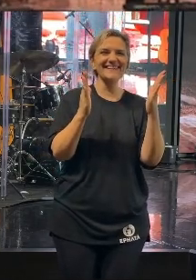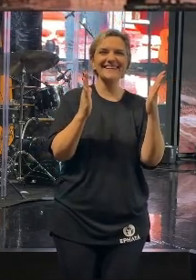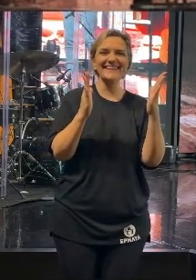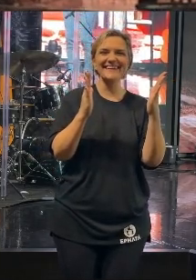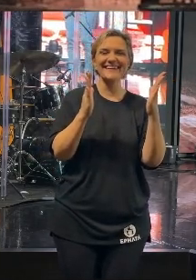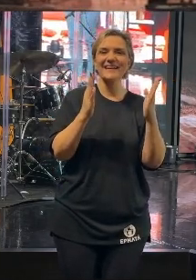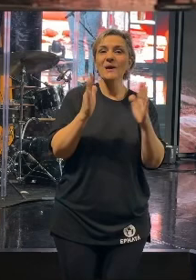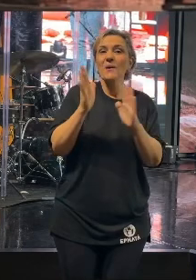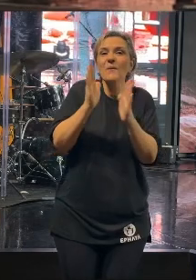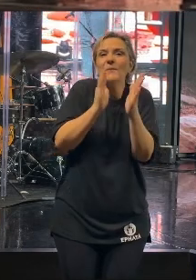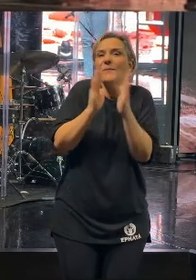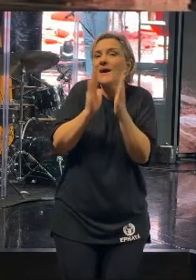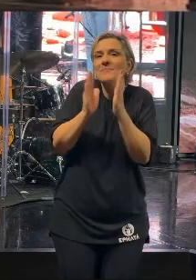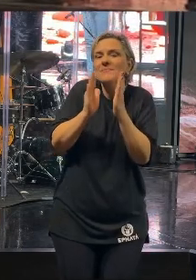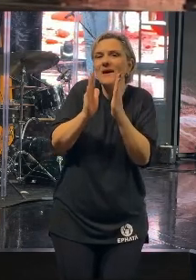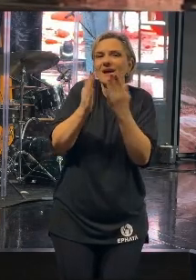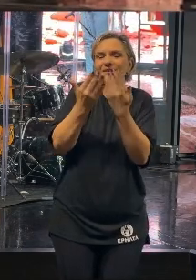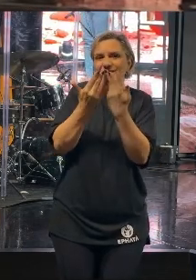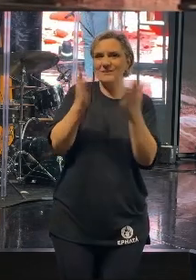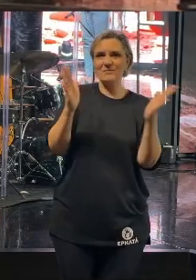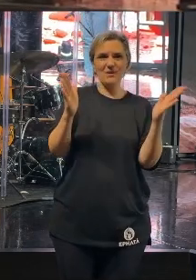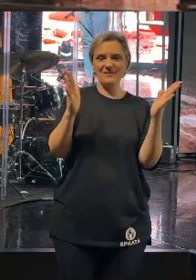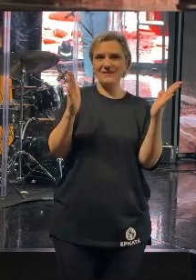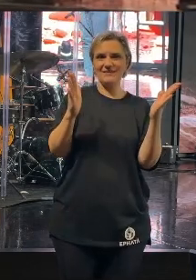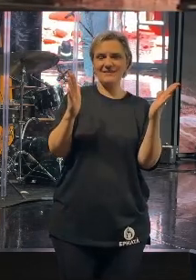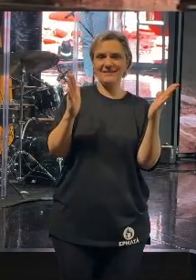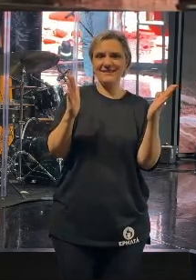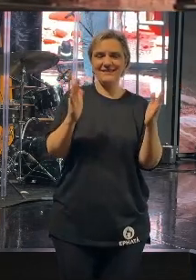Uma parte das portas se abriram.